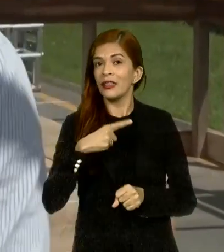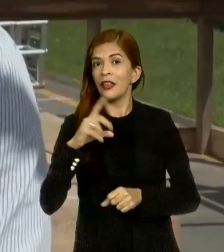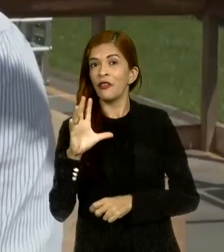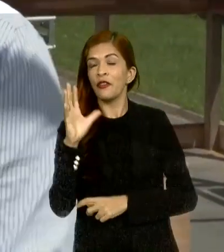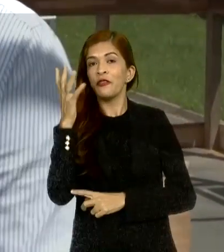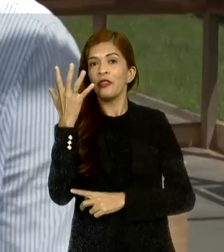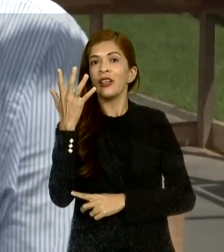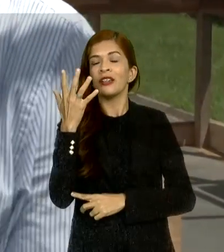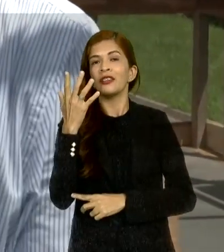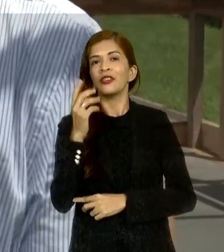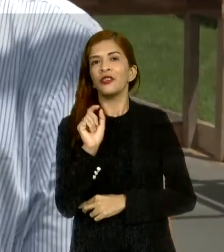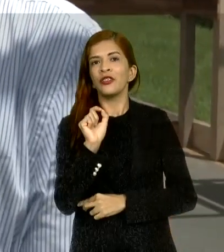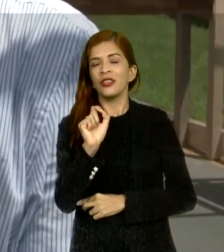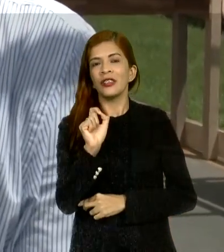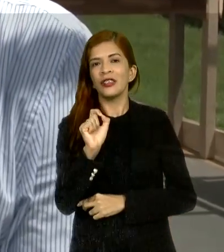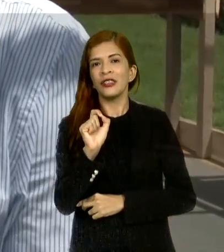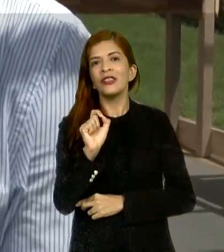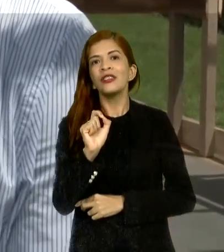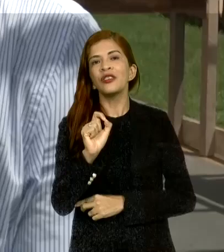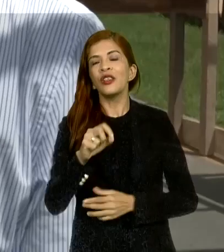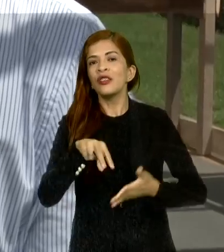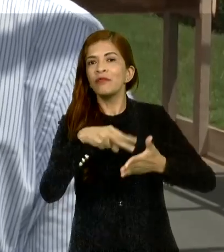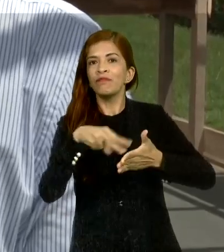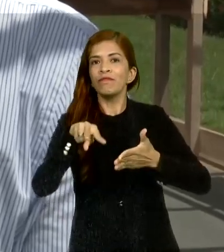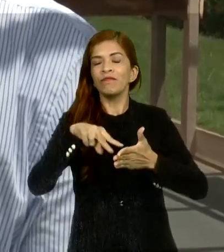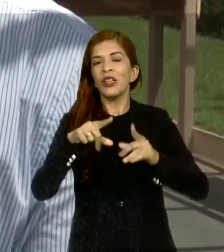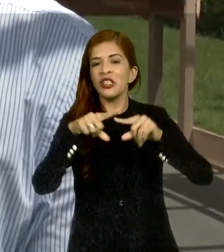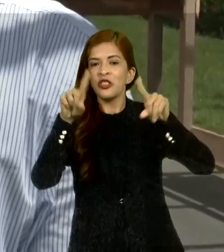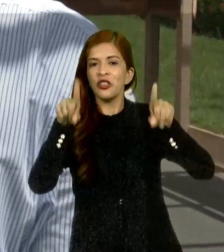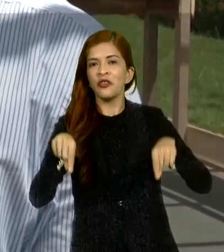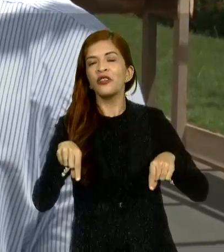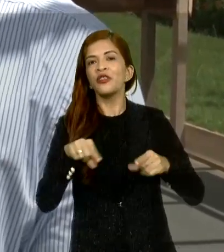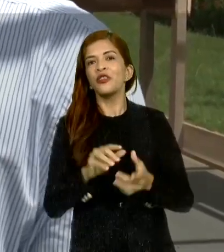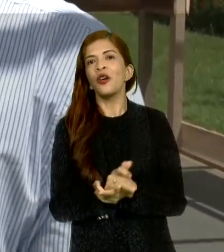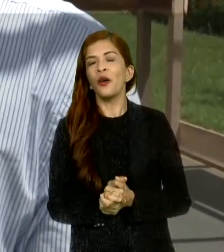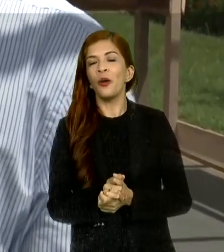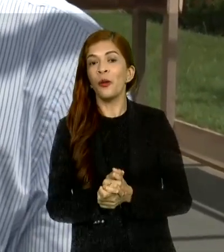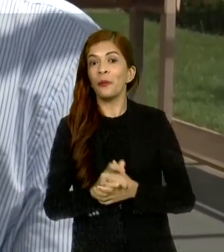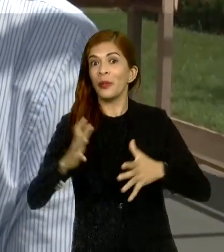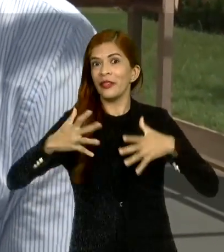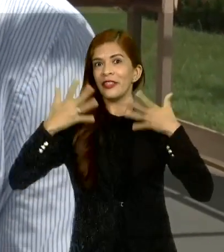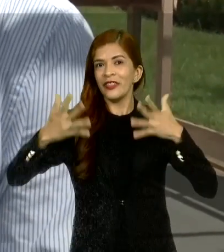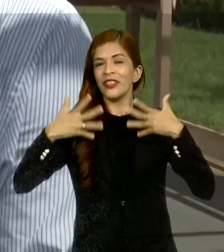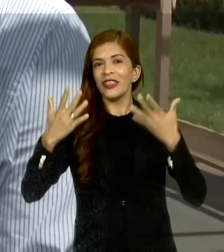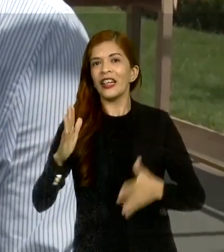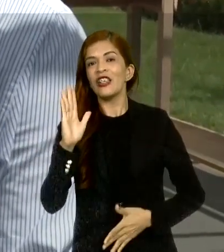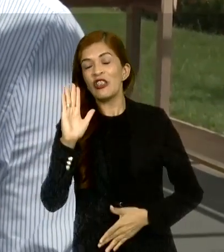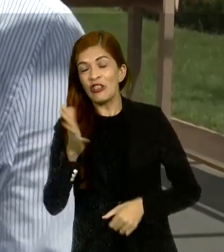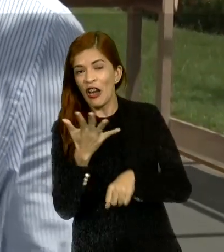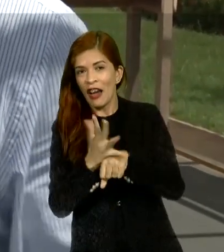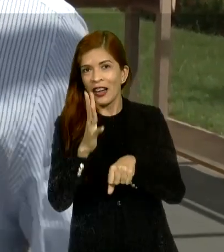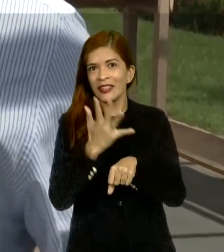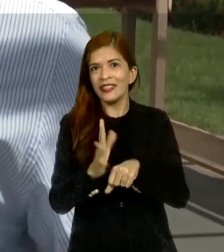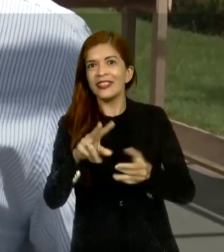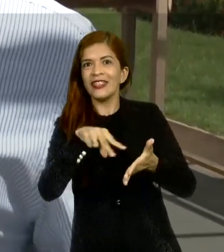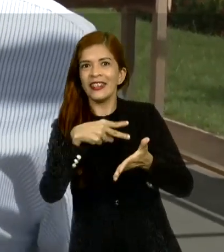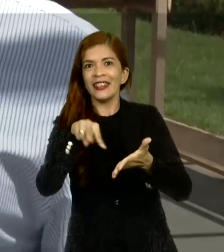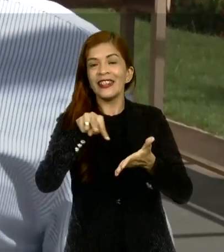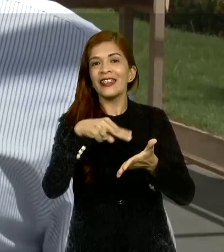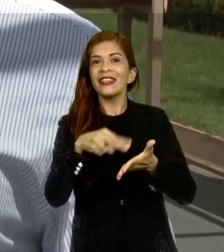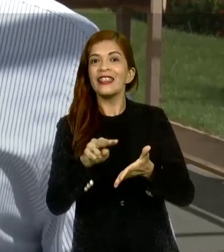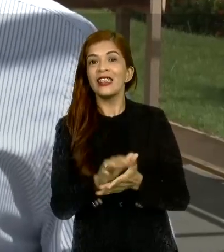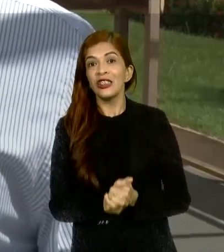nossa quadrilha. Vamos ter uma quadrilha dos servidores, todo mundo muito empolgado, nós já estamos ensaiando. E eu acho que isso tem a